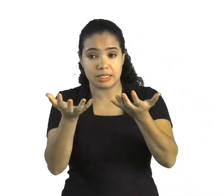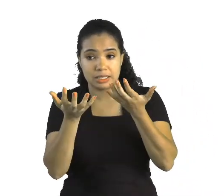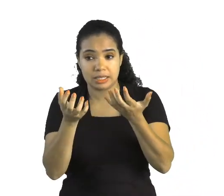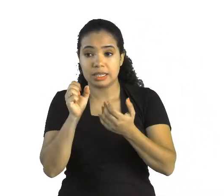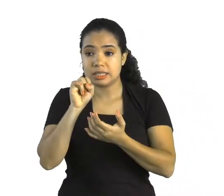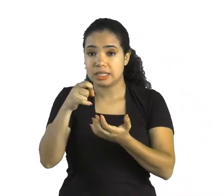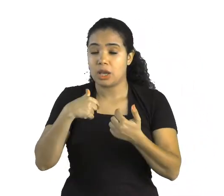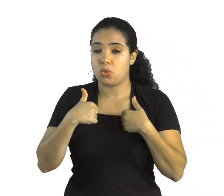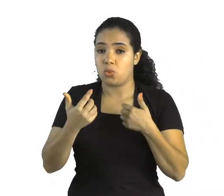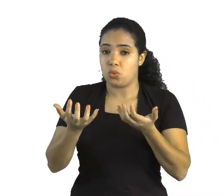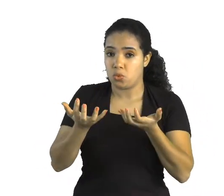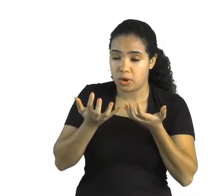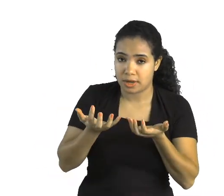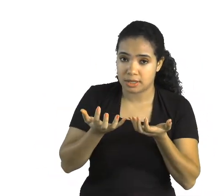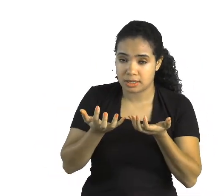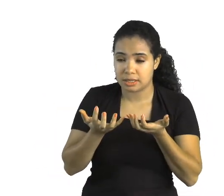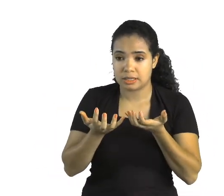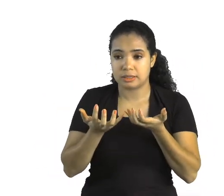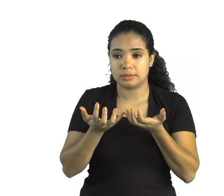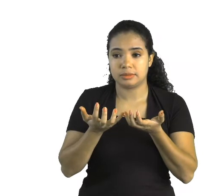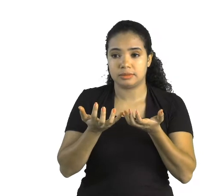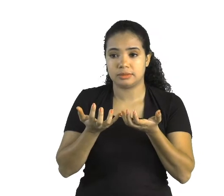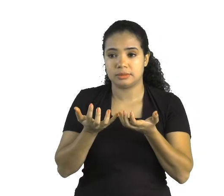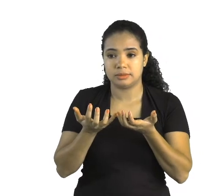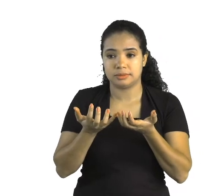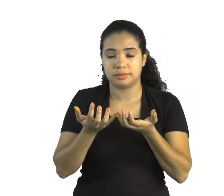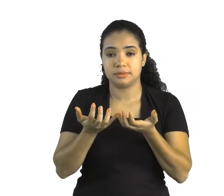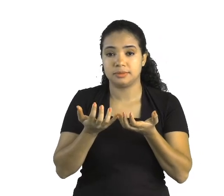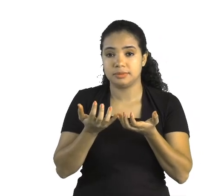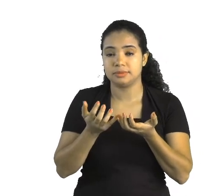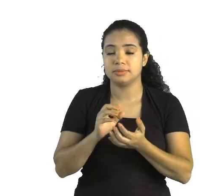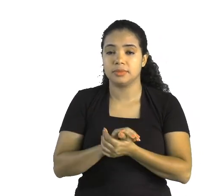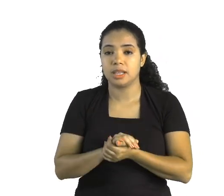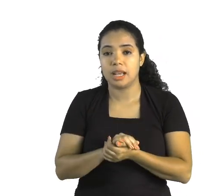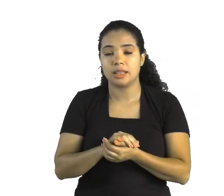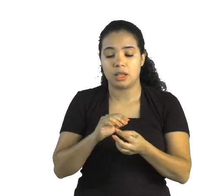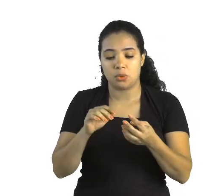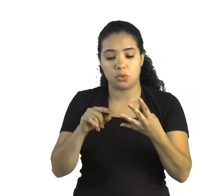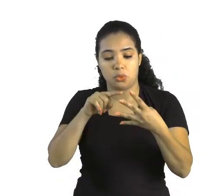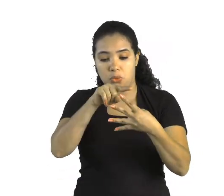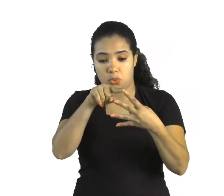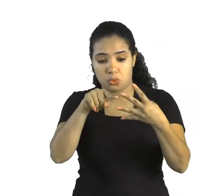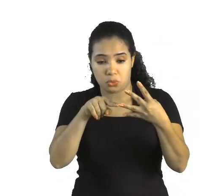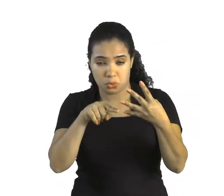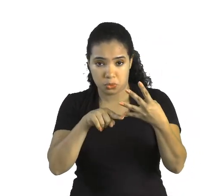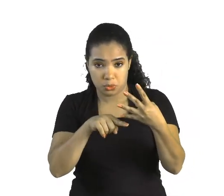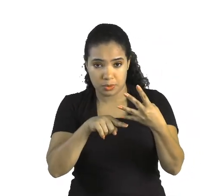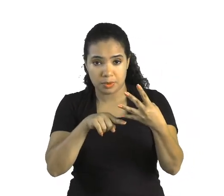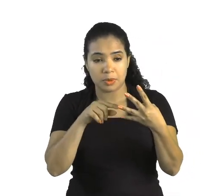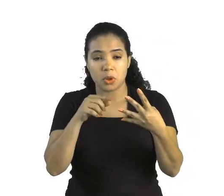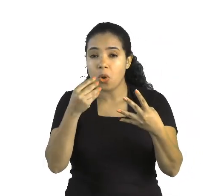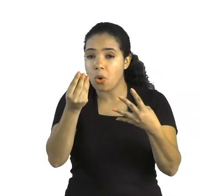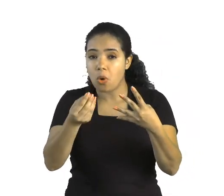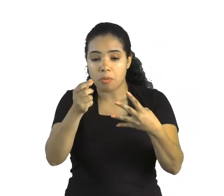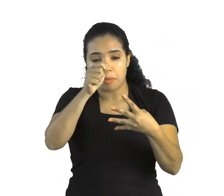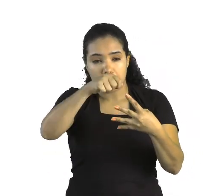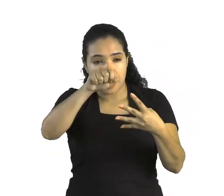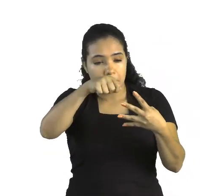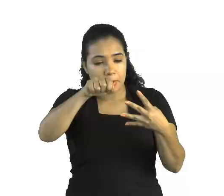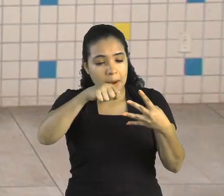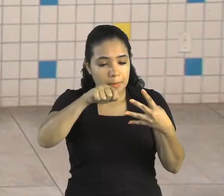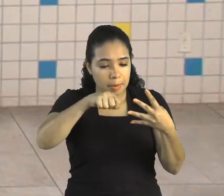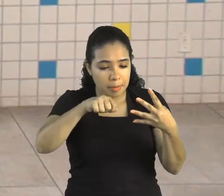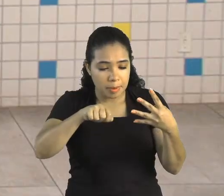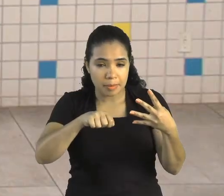eu quisesse. Então, nós temos aí, ó, 4 dicas para escrever palavras com S som de